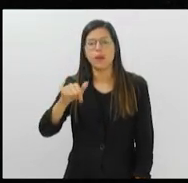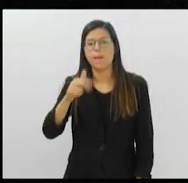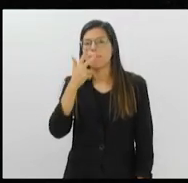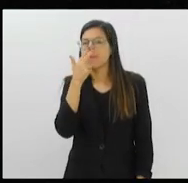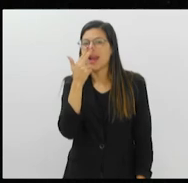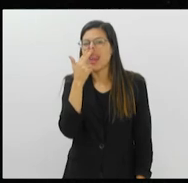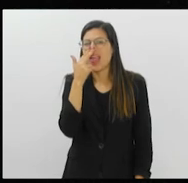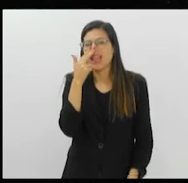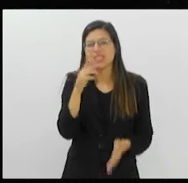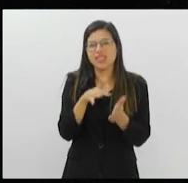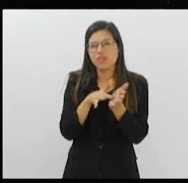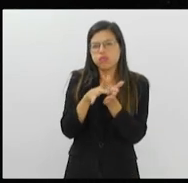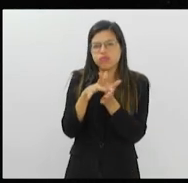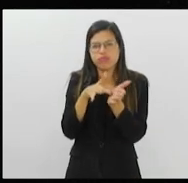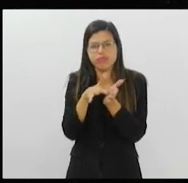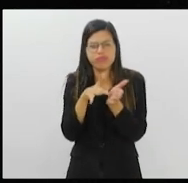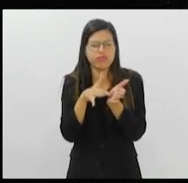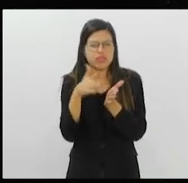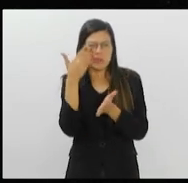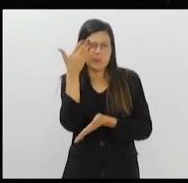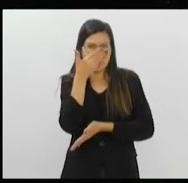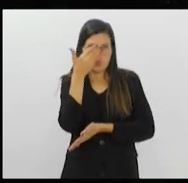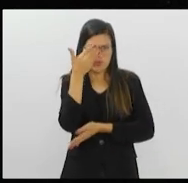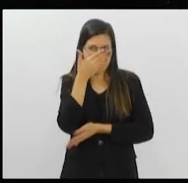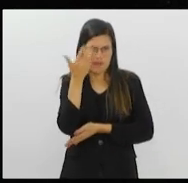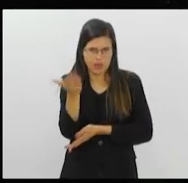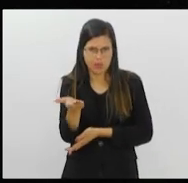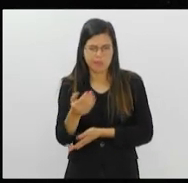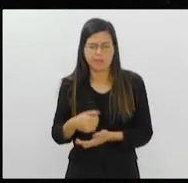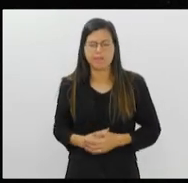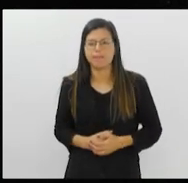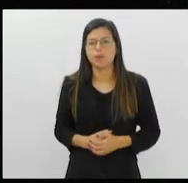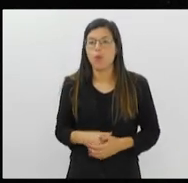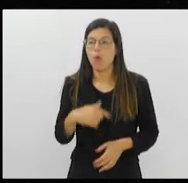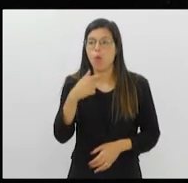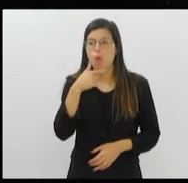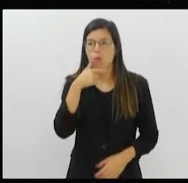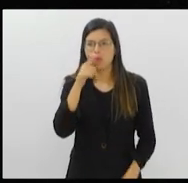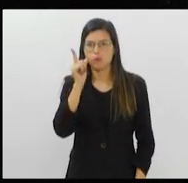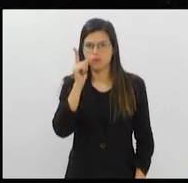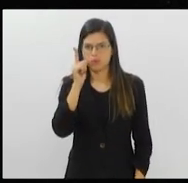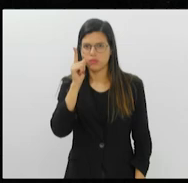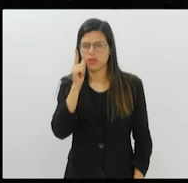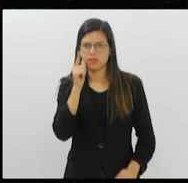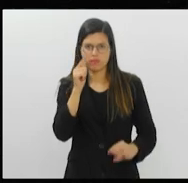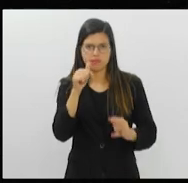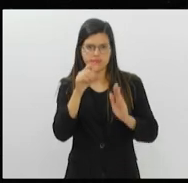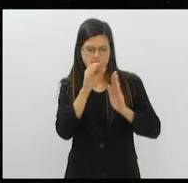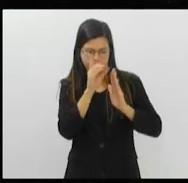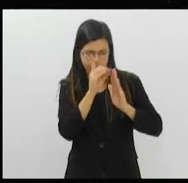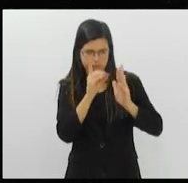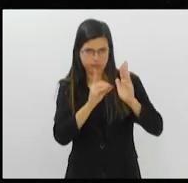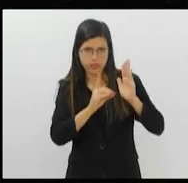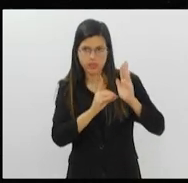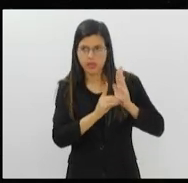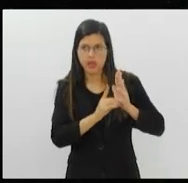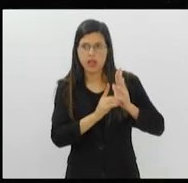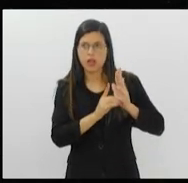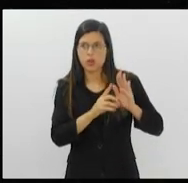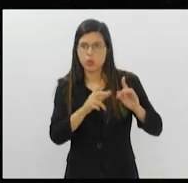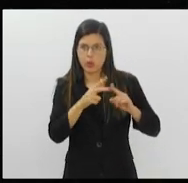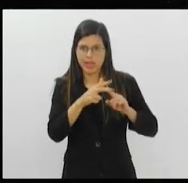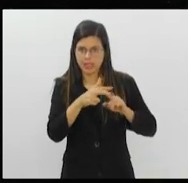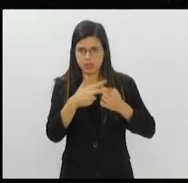vê. E ontem foi editado esse decreto